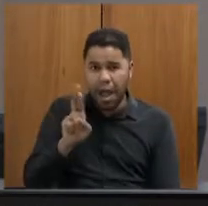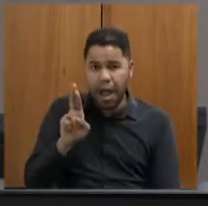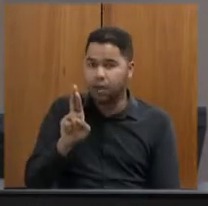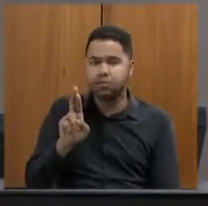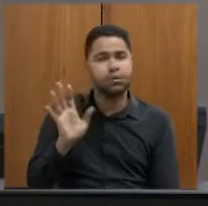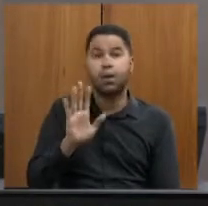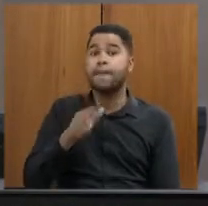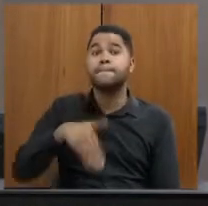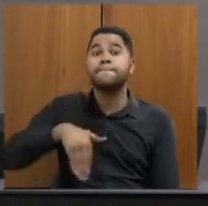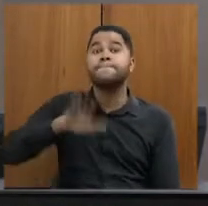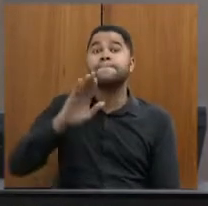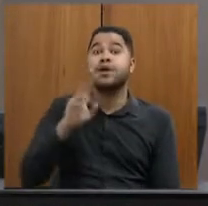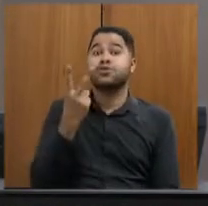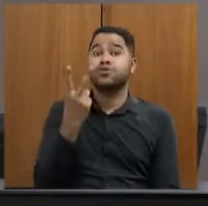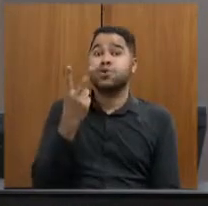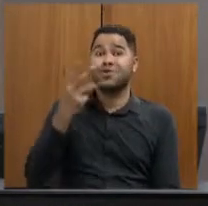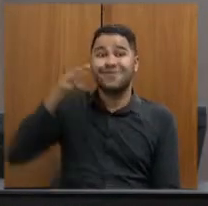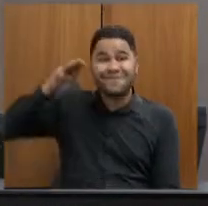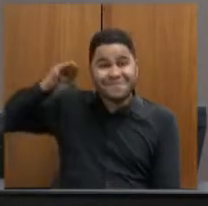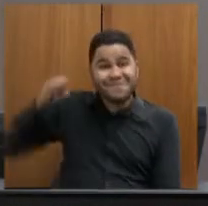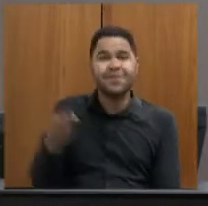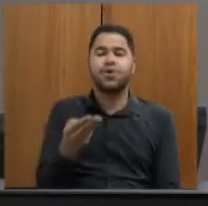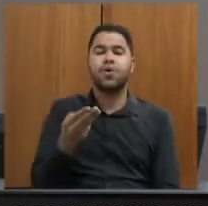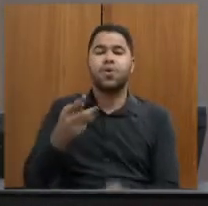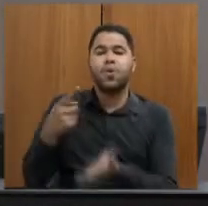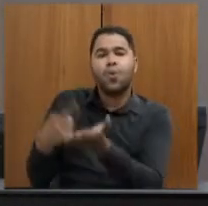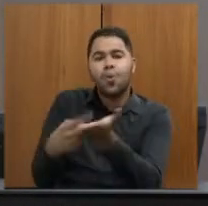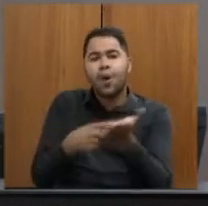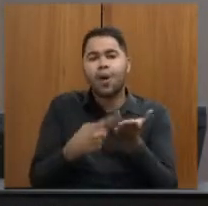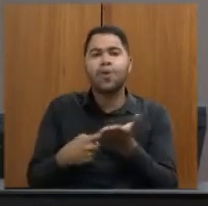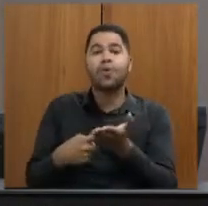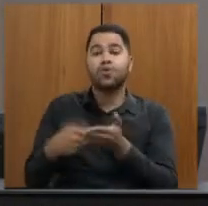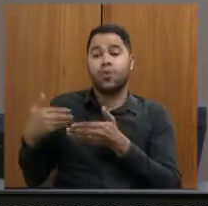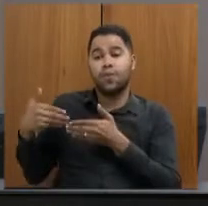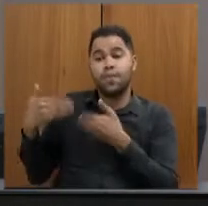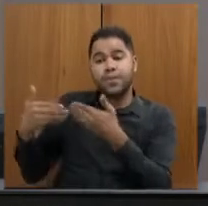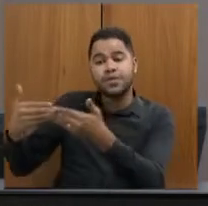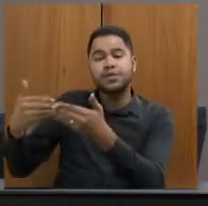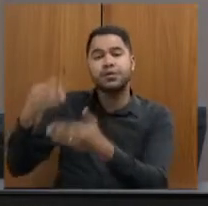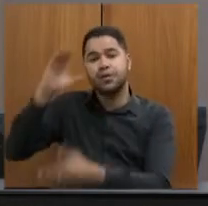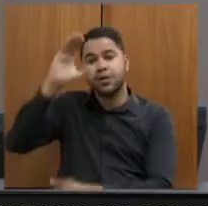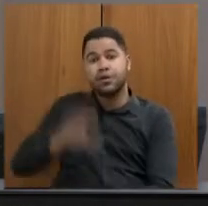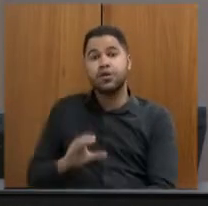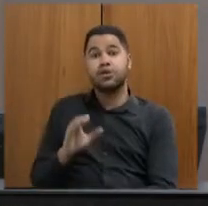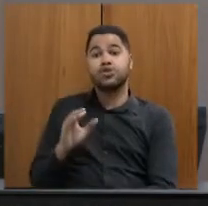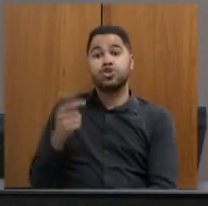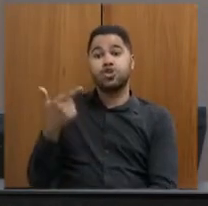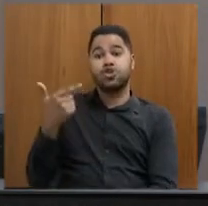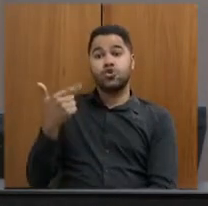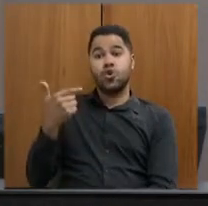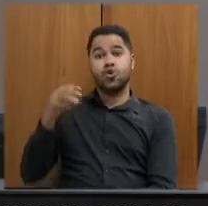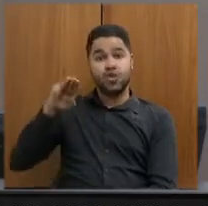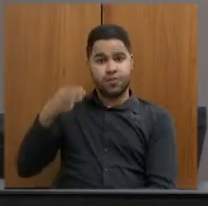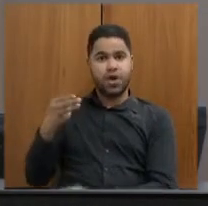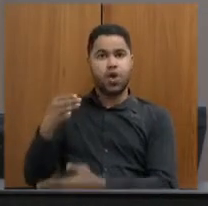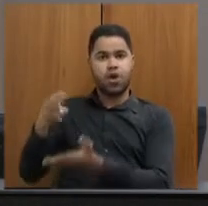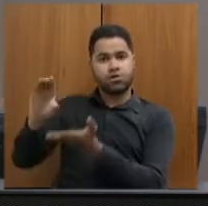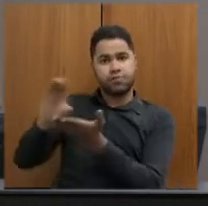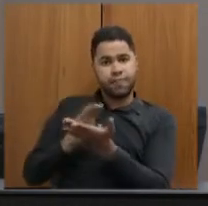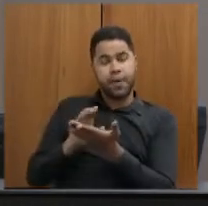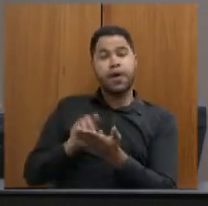aplicados são mais de dois milhões nós temos um acordo com o ministério da Cidadania e o repasse de 12 milhões e